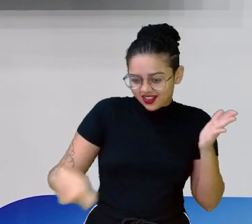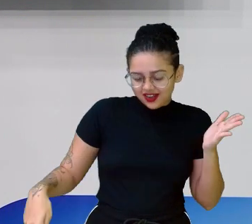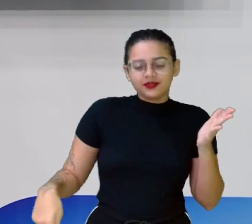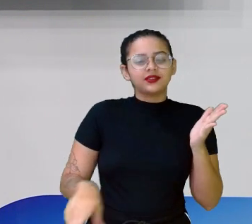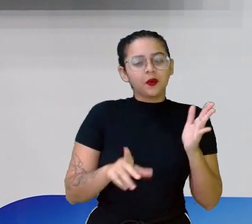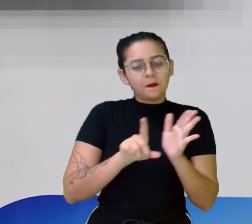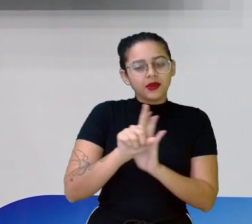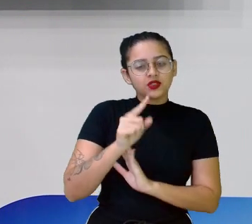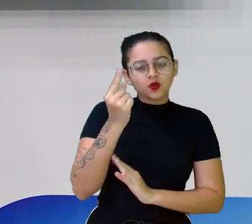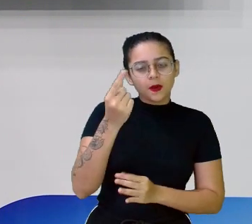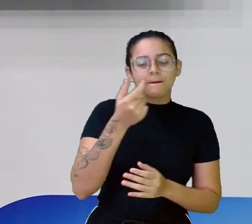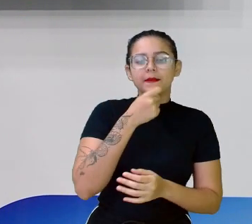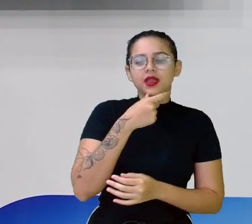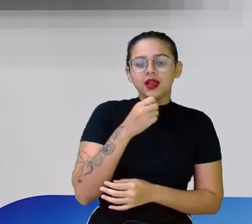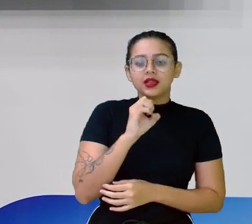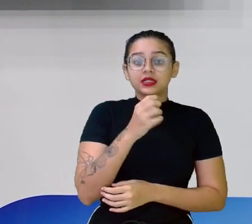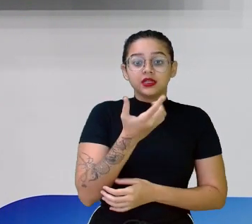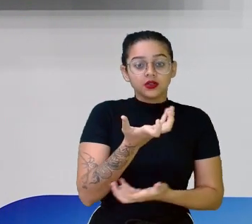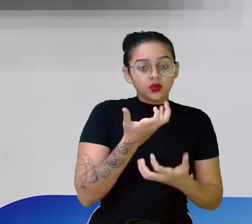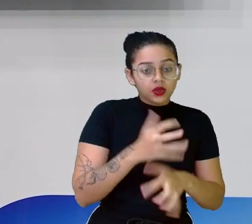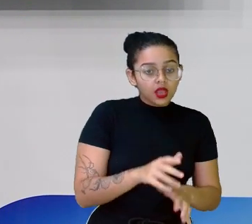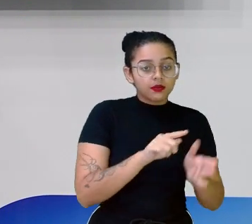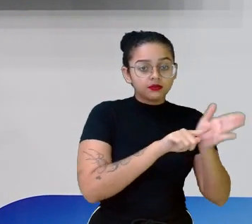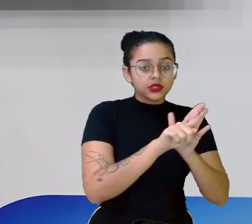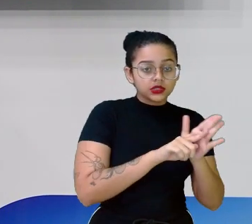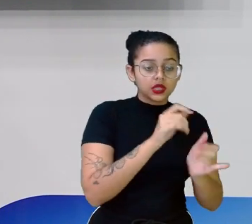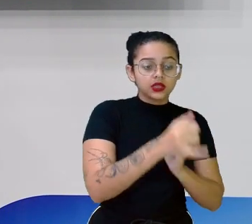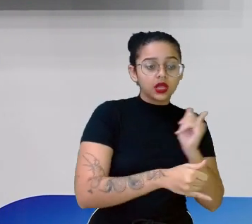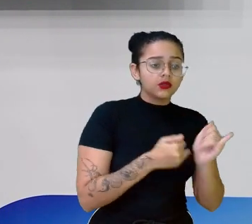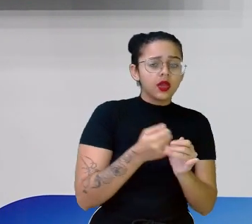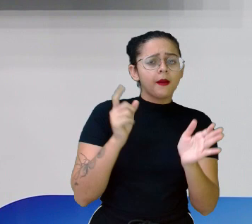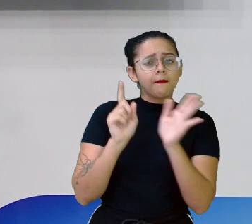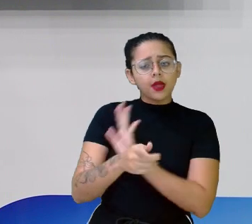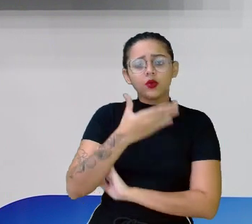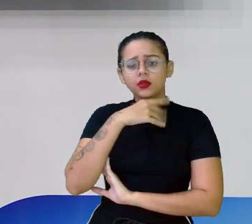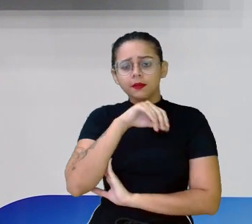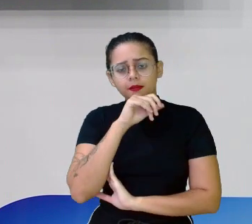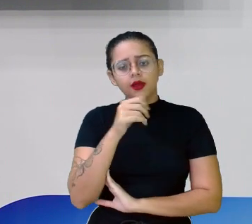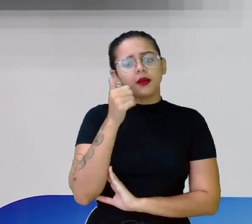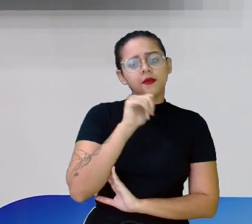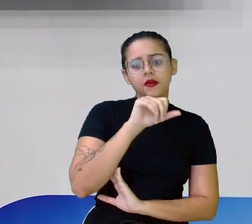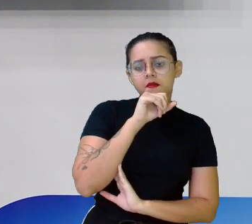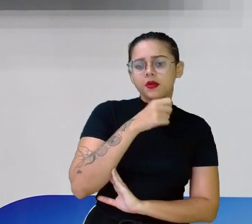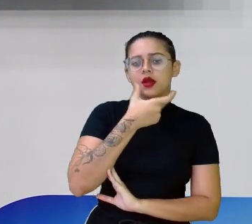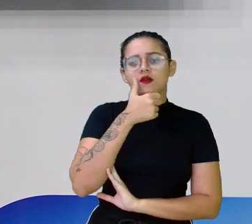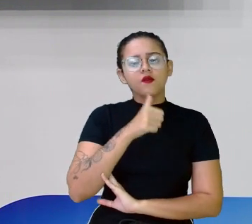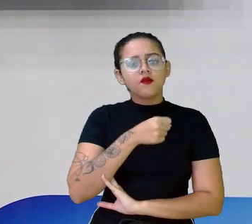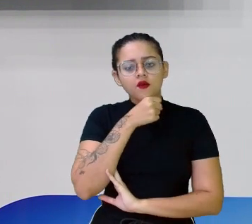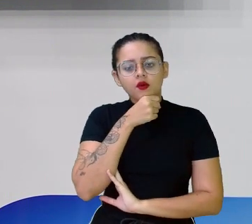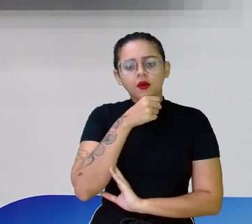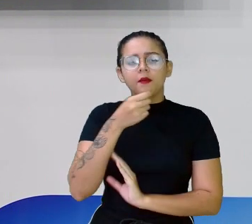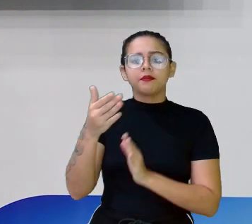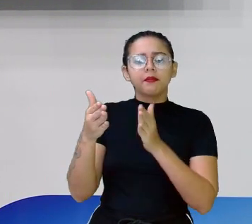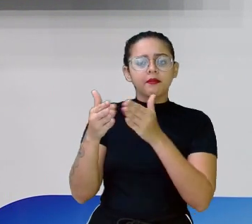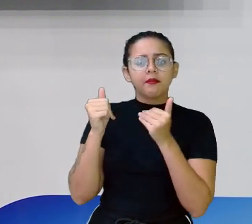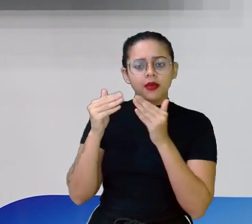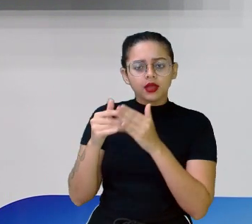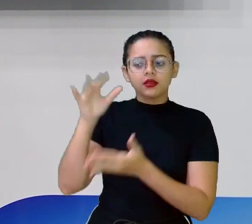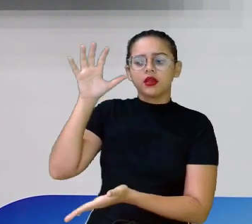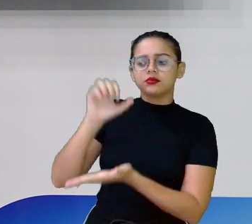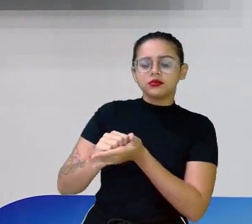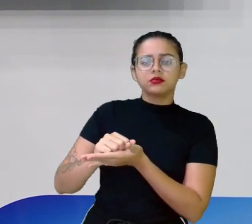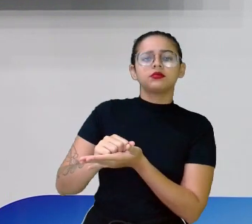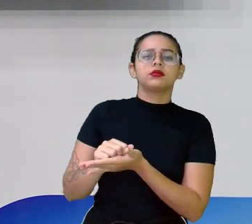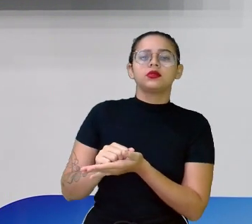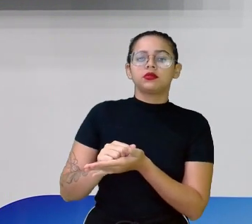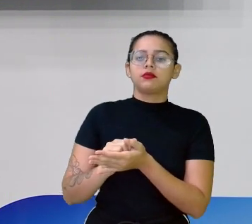pesquisei uma piada. Se não quiser pesquisar na internet, pergunta teu pai, tua mãe, tua avó, tua tia, quem está aí com você. Pede para ele te contar uma piada, registra no